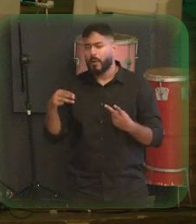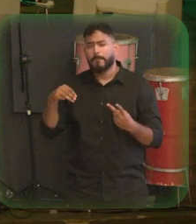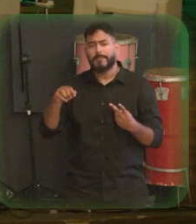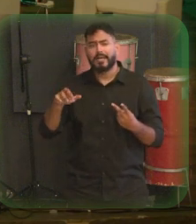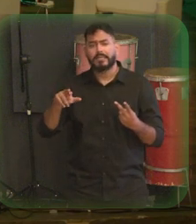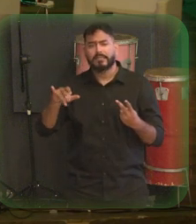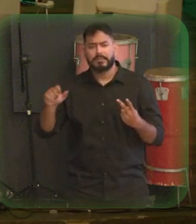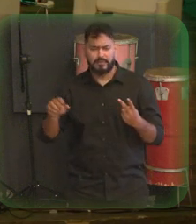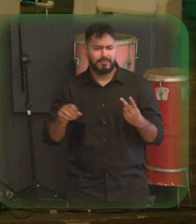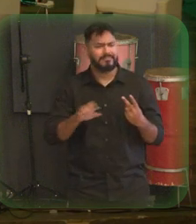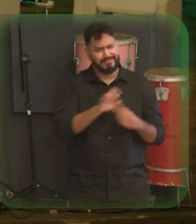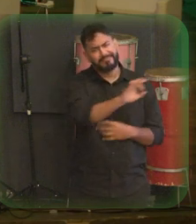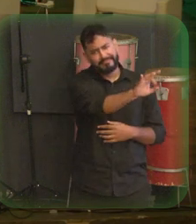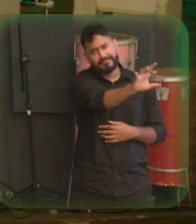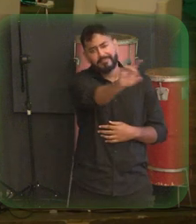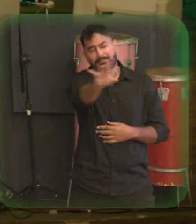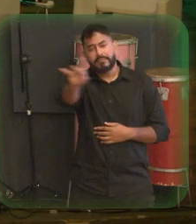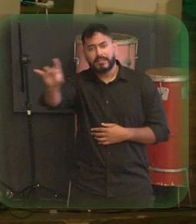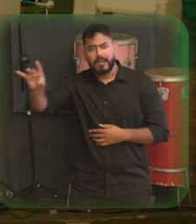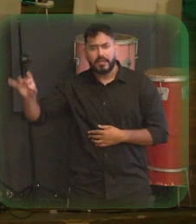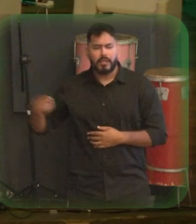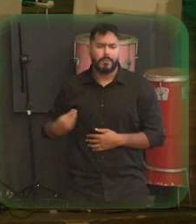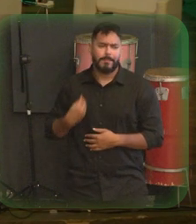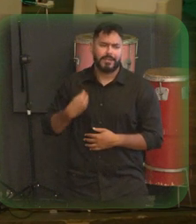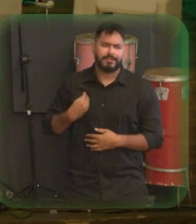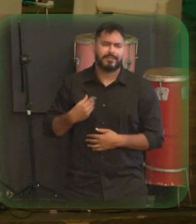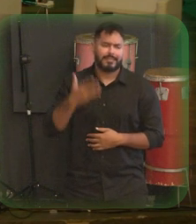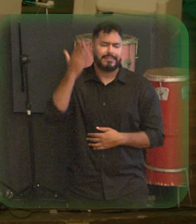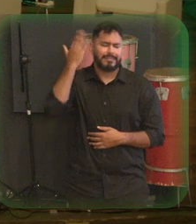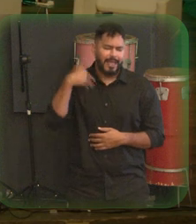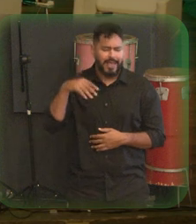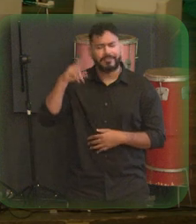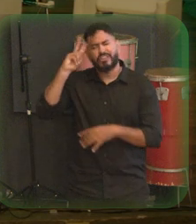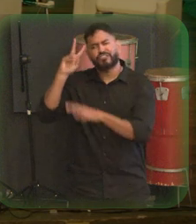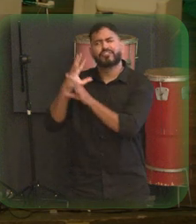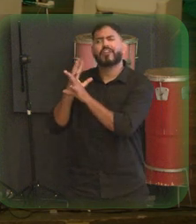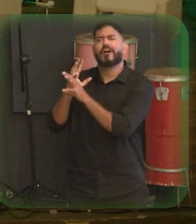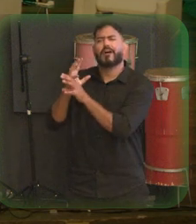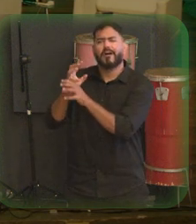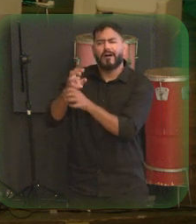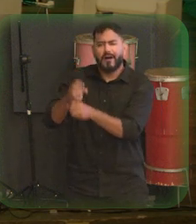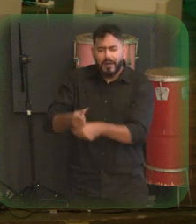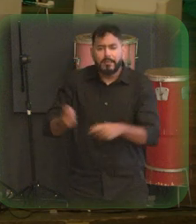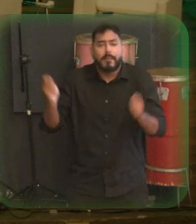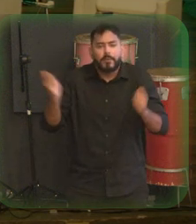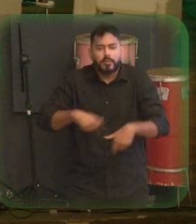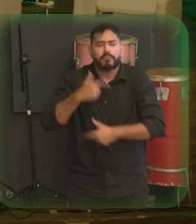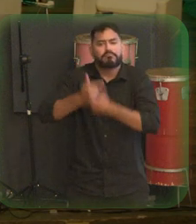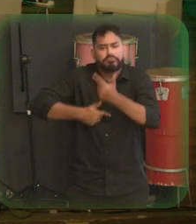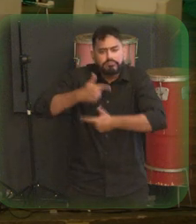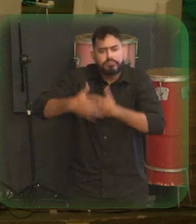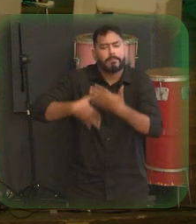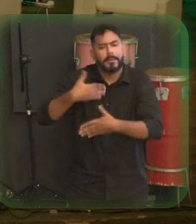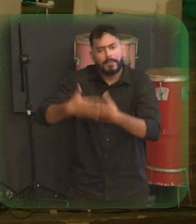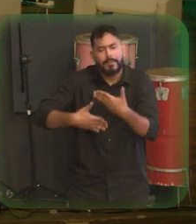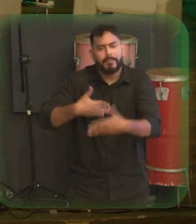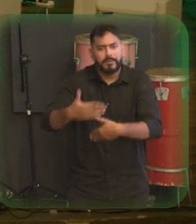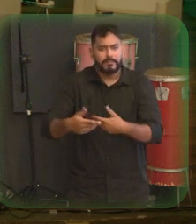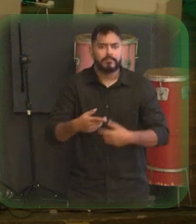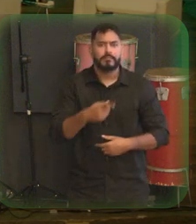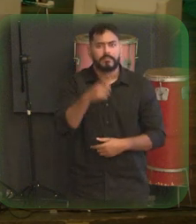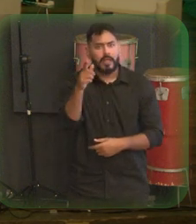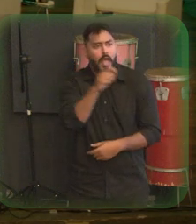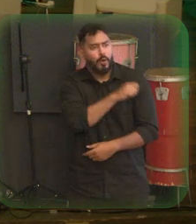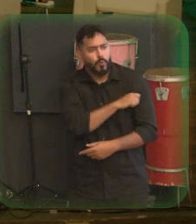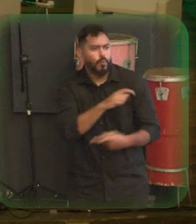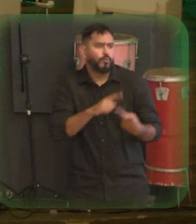um que está aqui, que sabe da história que passou para poder exercer a sua função, para estar como estudante,